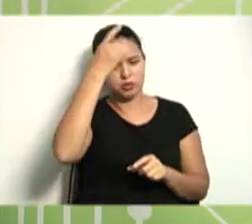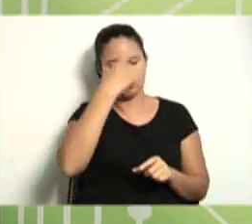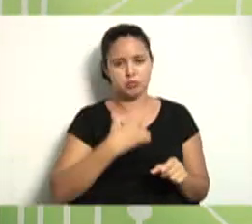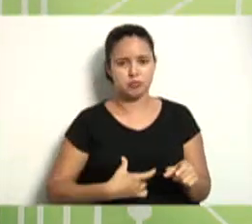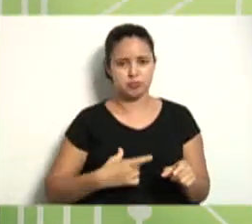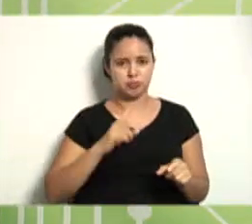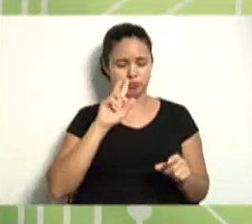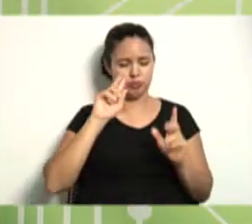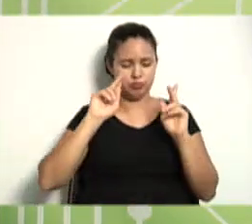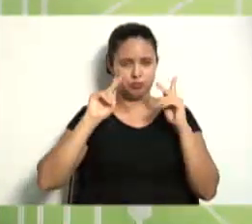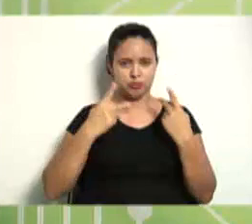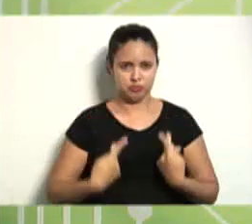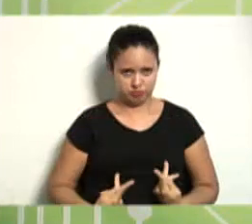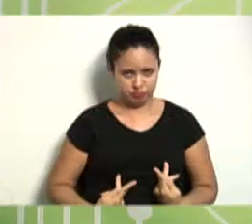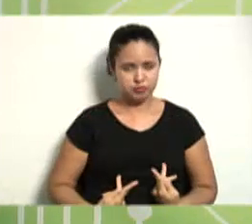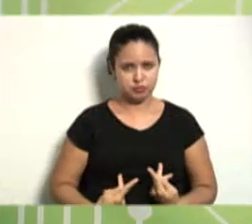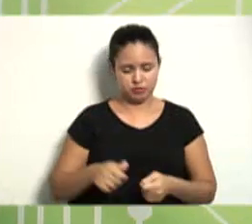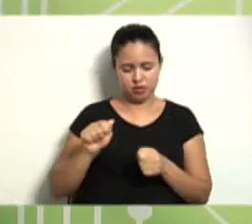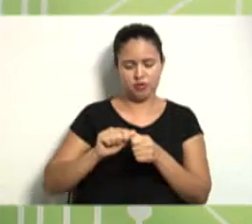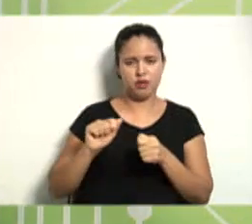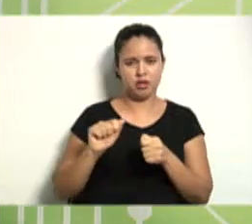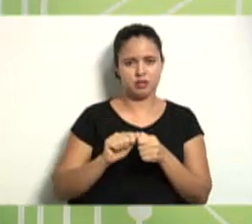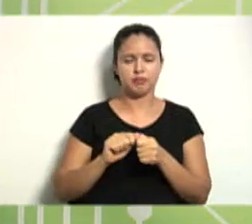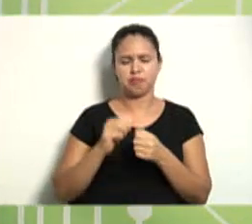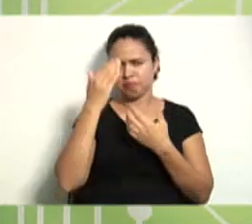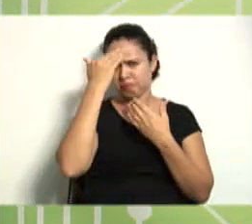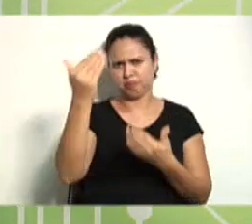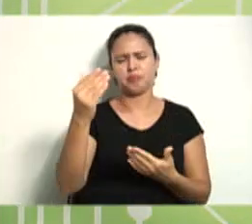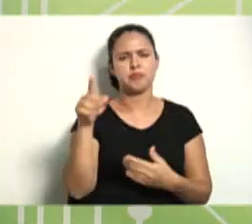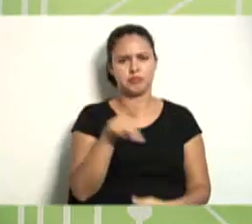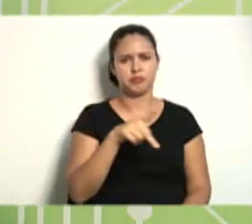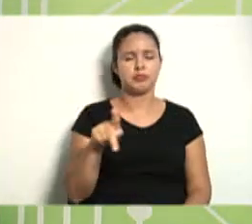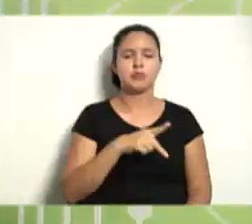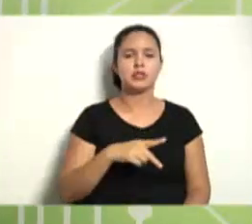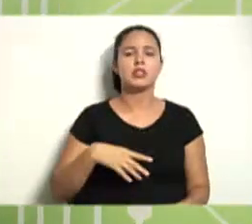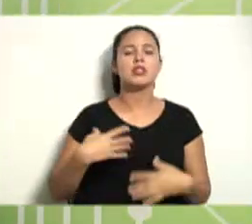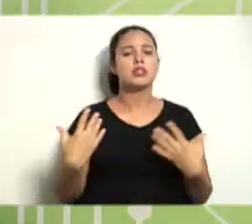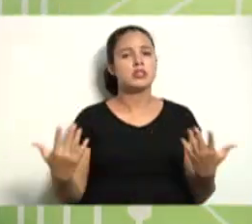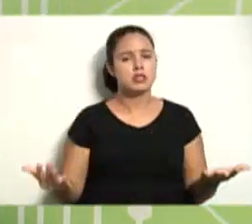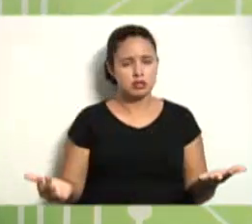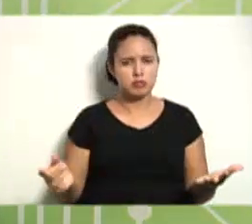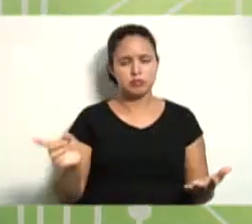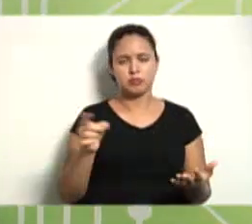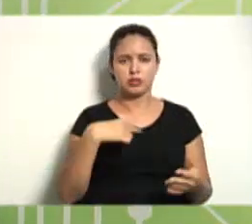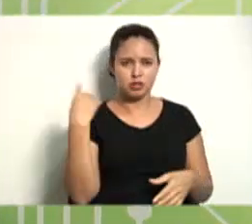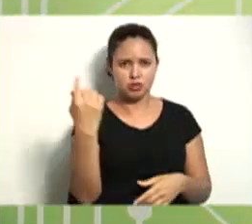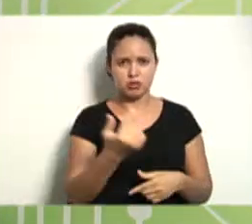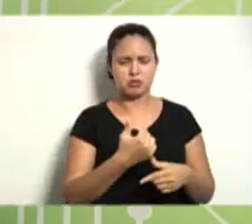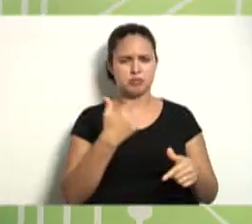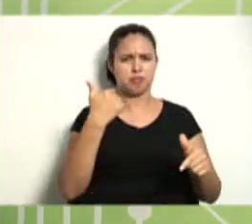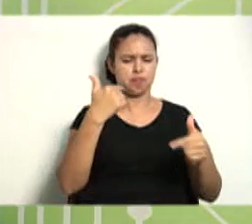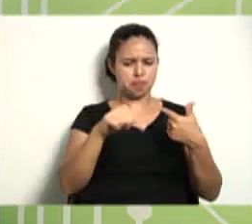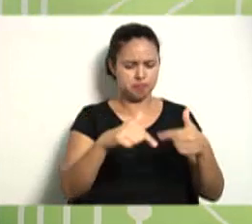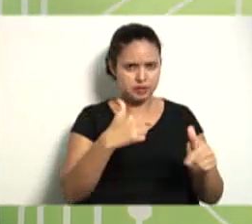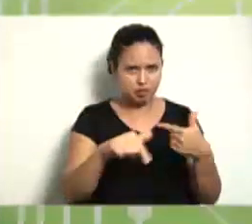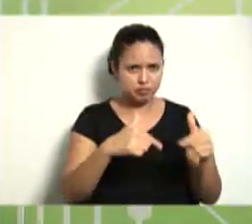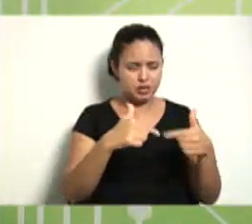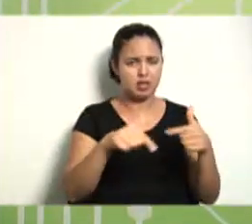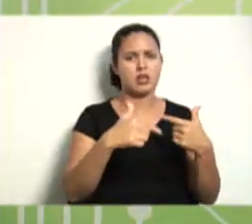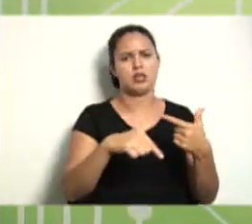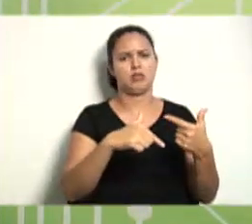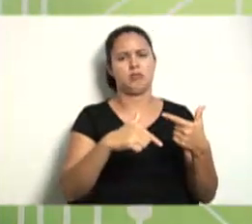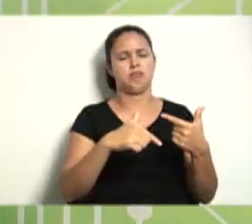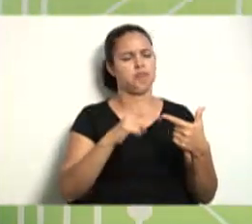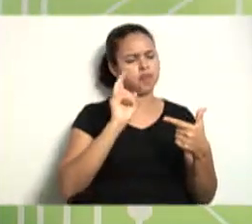muito com as suas reflexões filosóficas. E é exatamente isso, gente. Quanto mais a gente realiza uma forma de